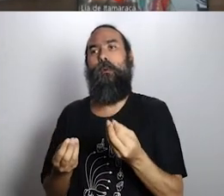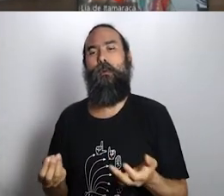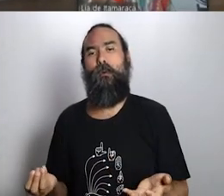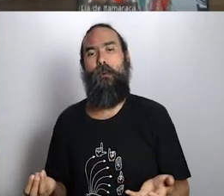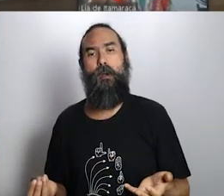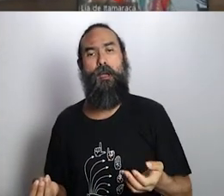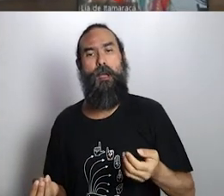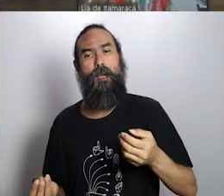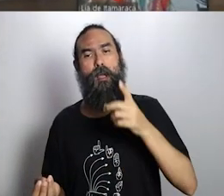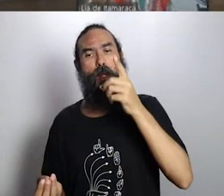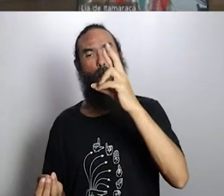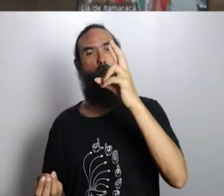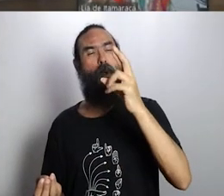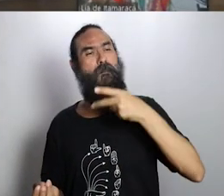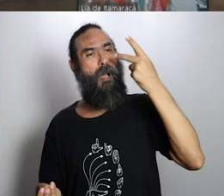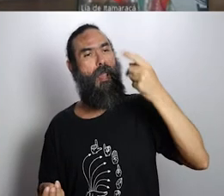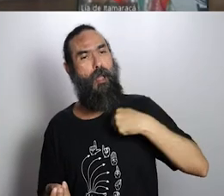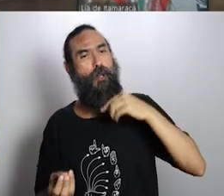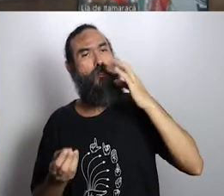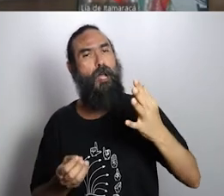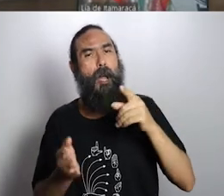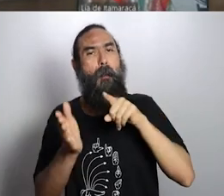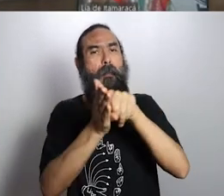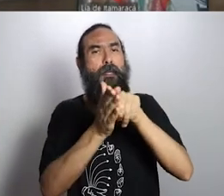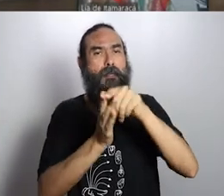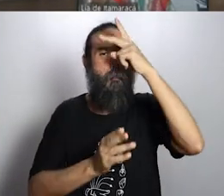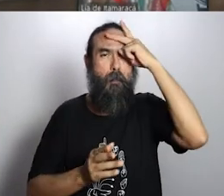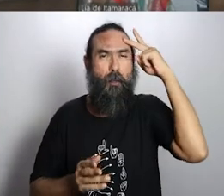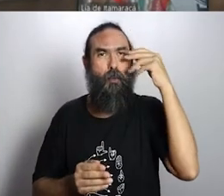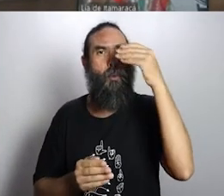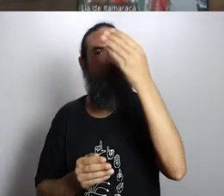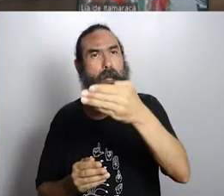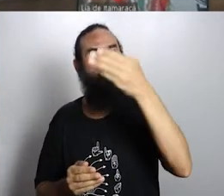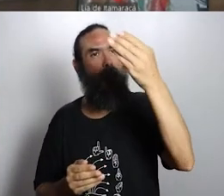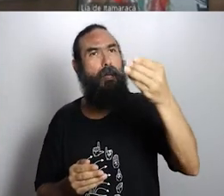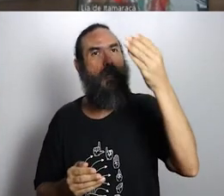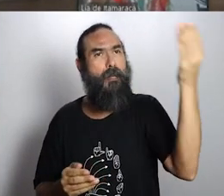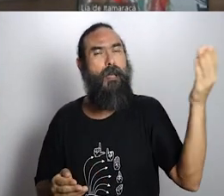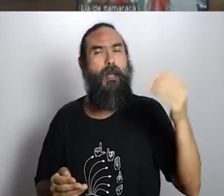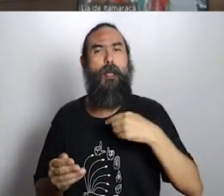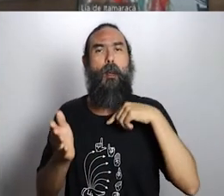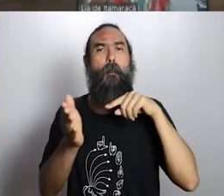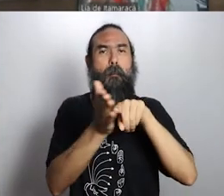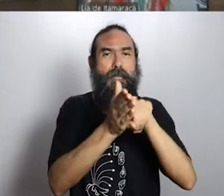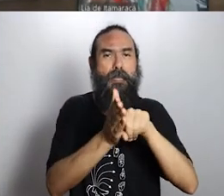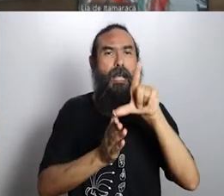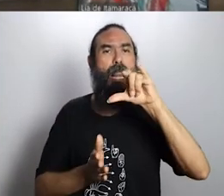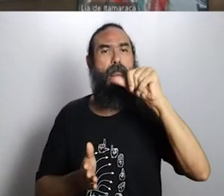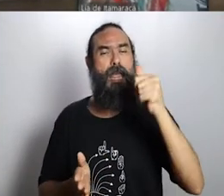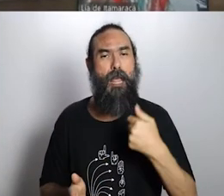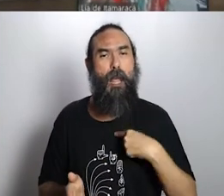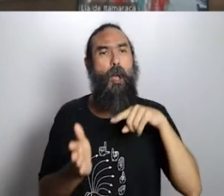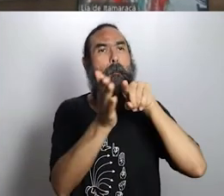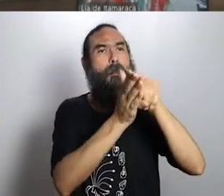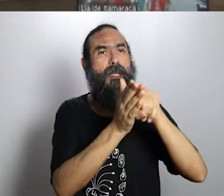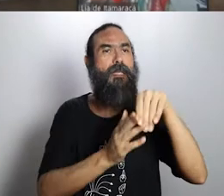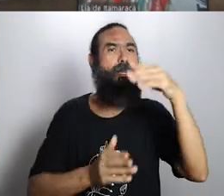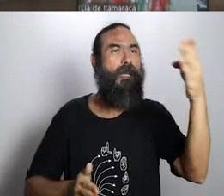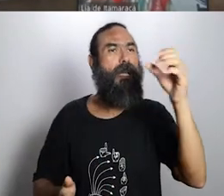pesquisei Baracho, pesquisei as filhas de Baracho, pesquisei Assis Calisto e